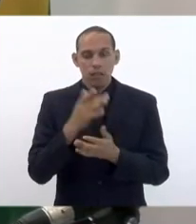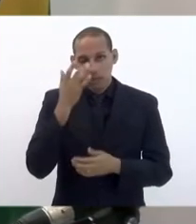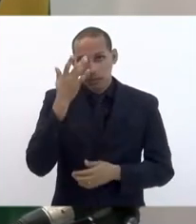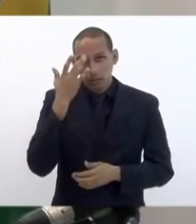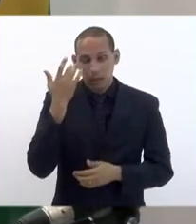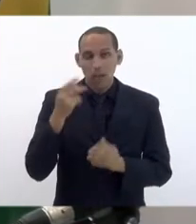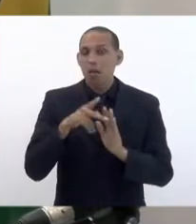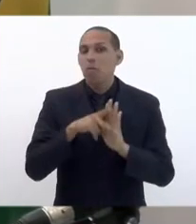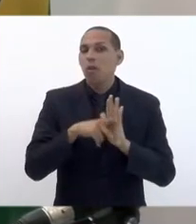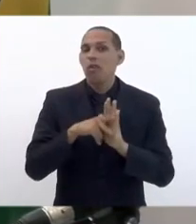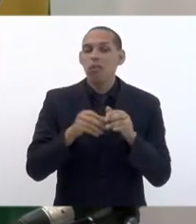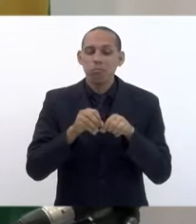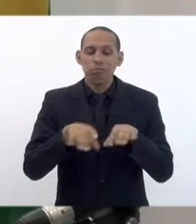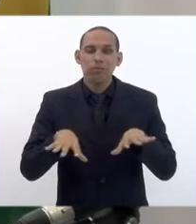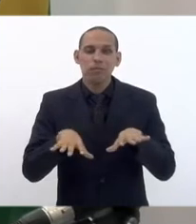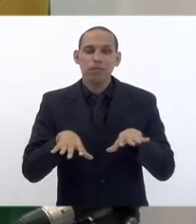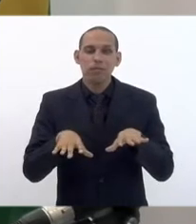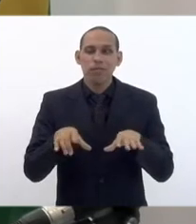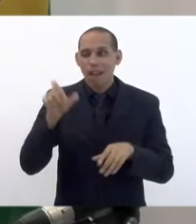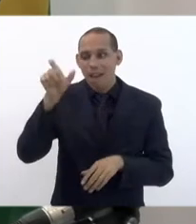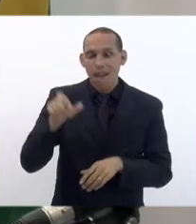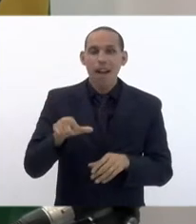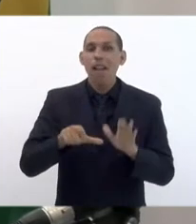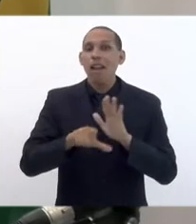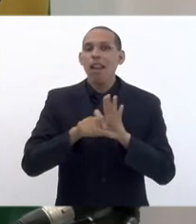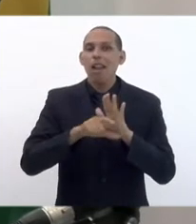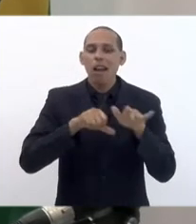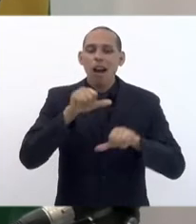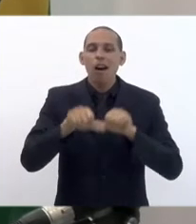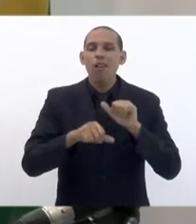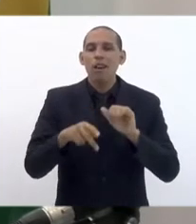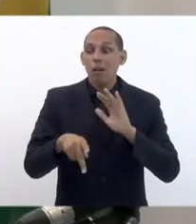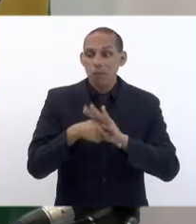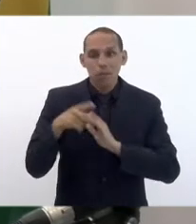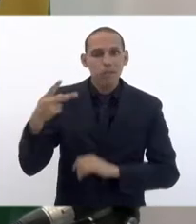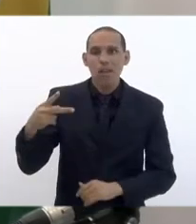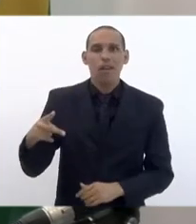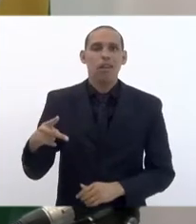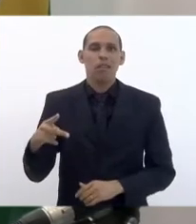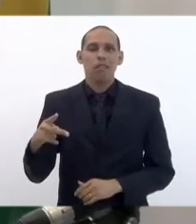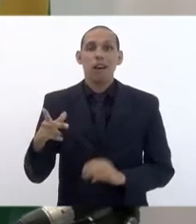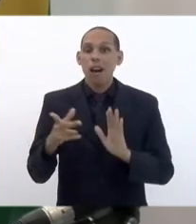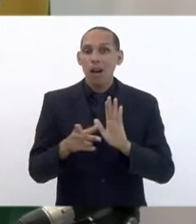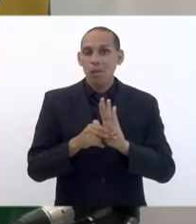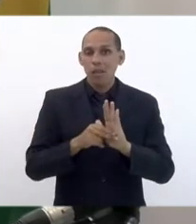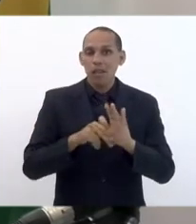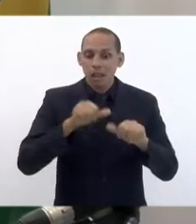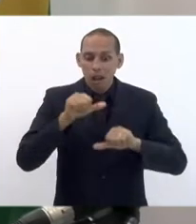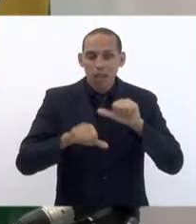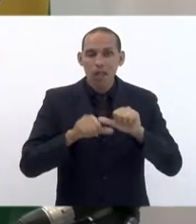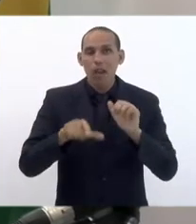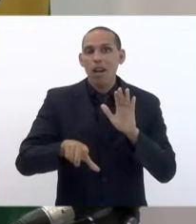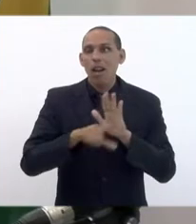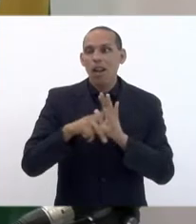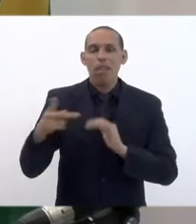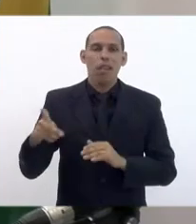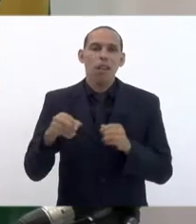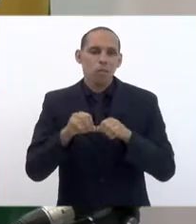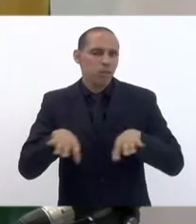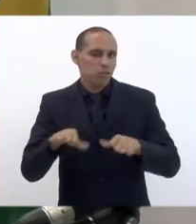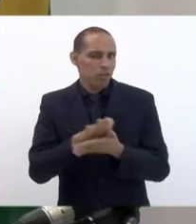O projeto está prejudicado. Ela está alterando uma lei dela mesma. As emendas alteram uma lei dela mesma. Aí não estaria prejudicada.